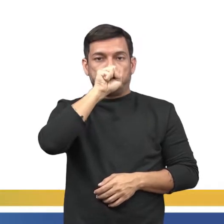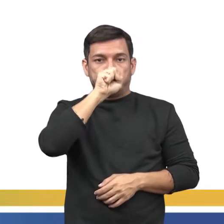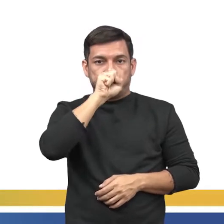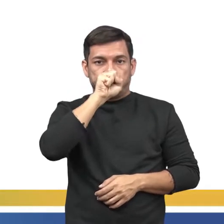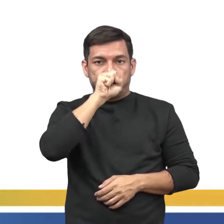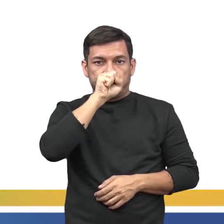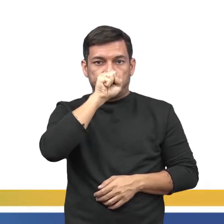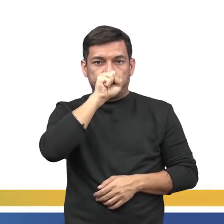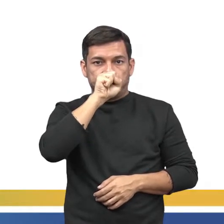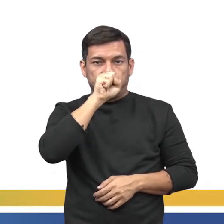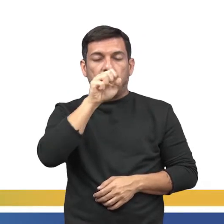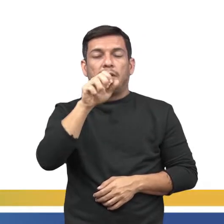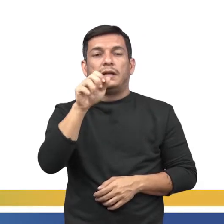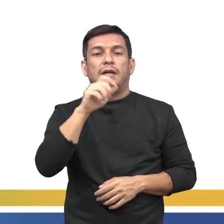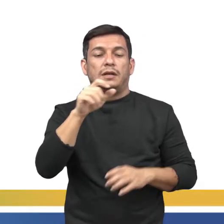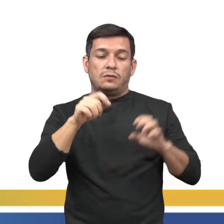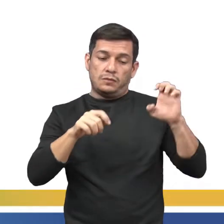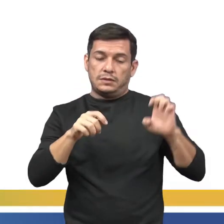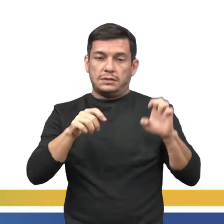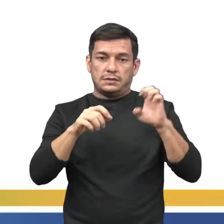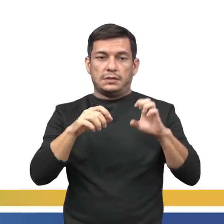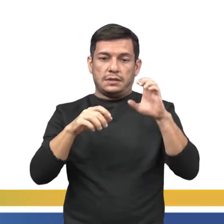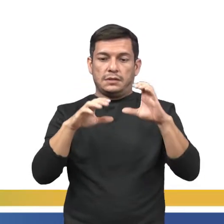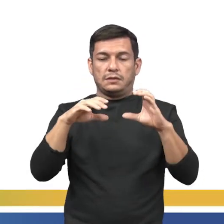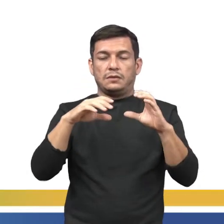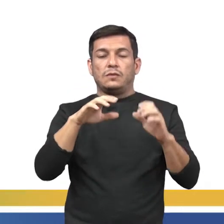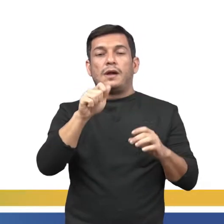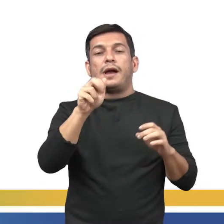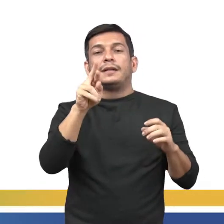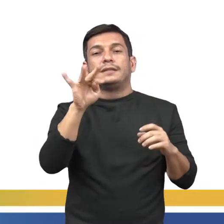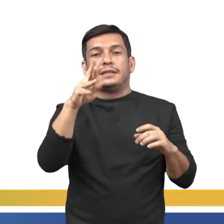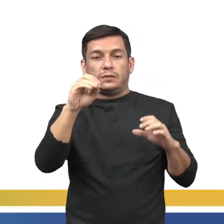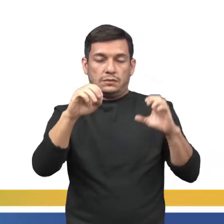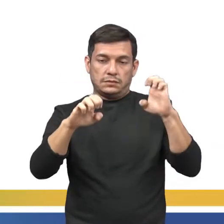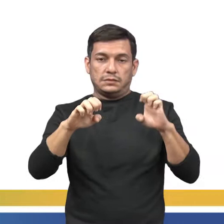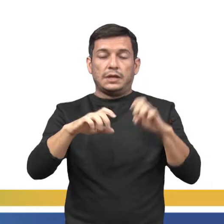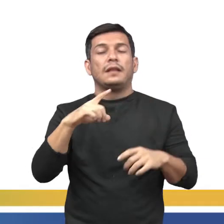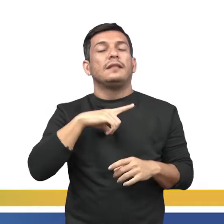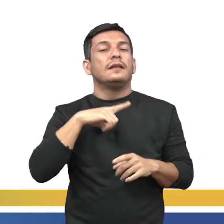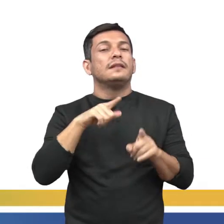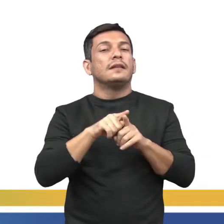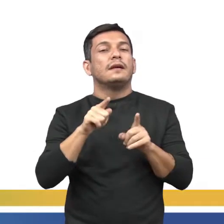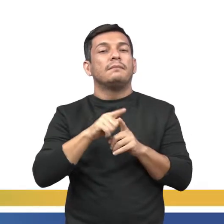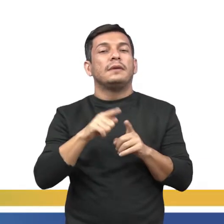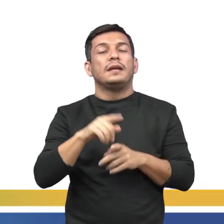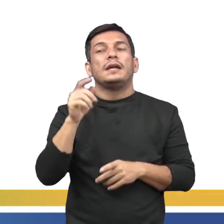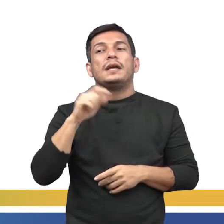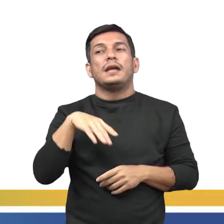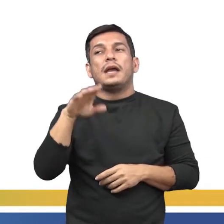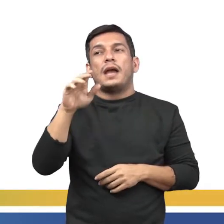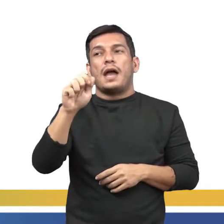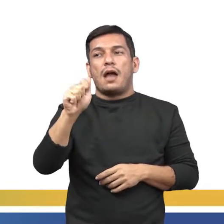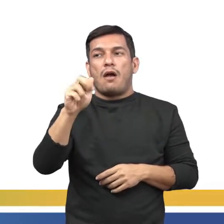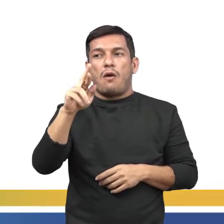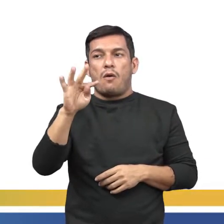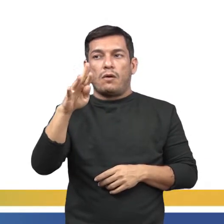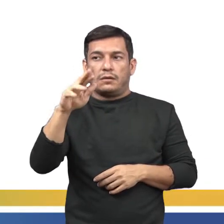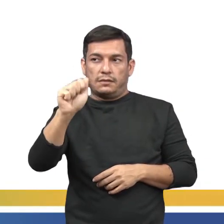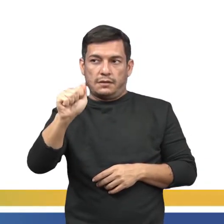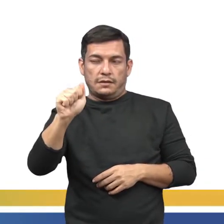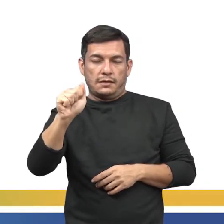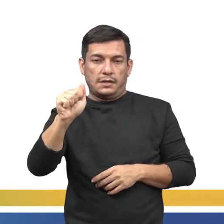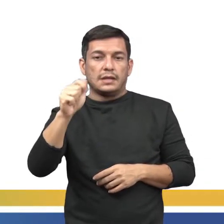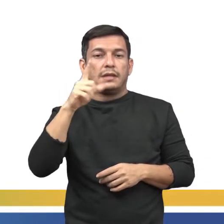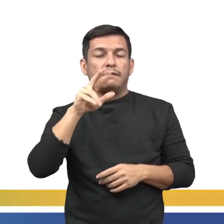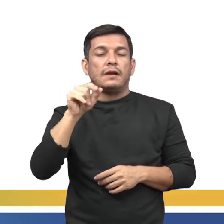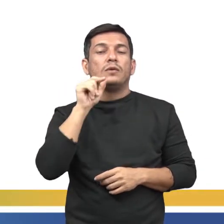para o átrio esquerdo. E depois nós temos a famosa artéria aorta, que é aquela que